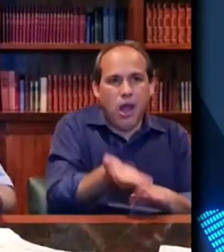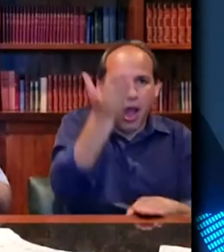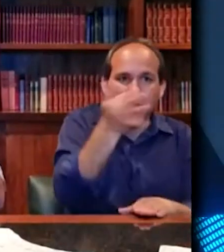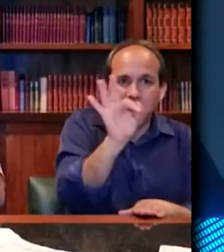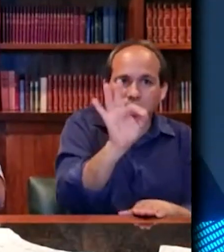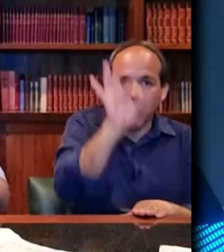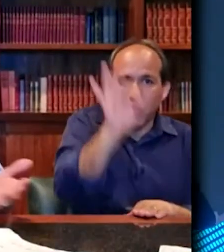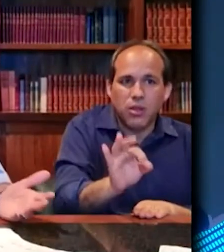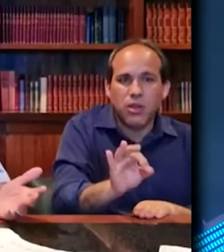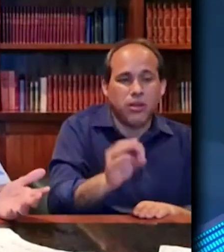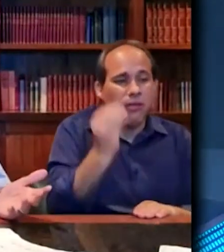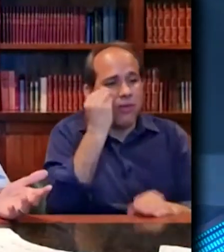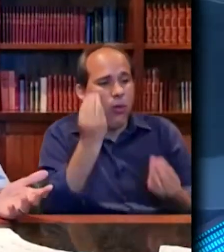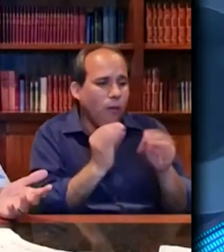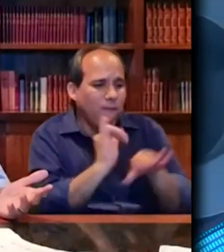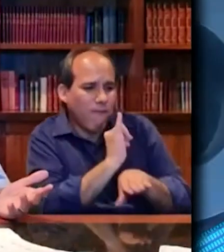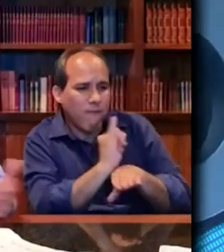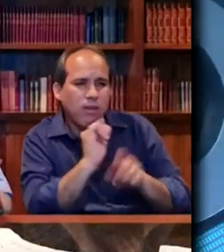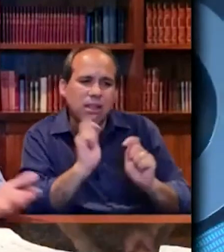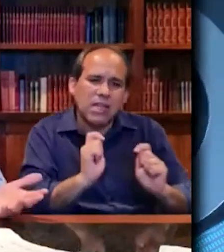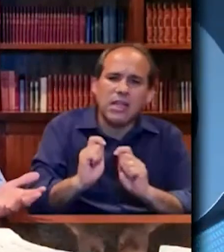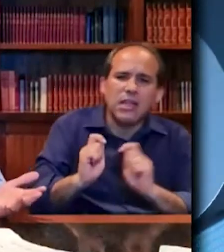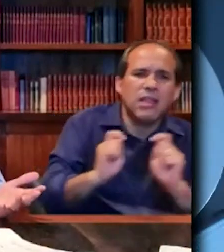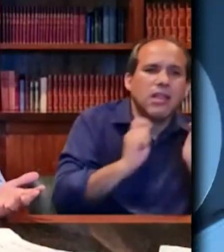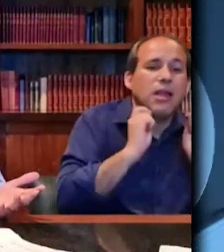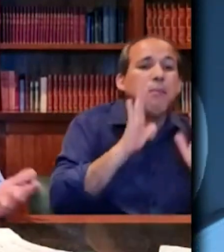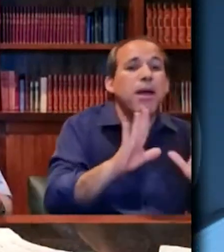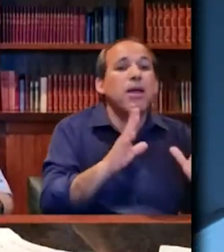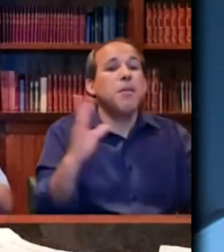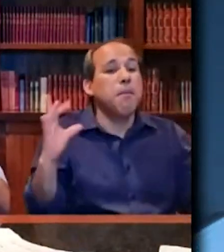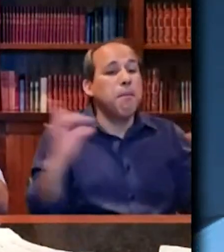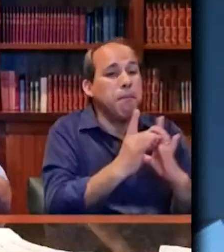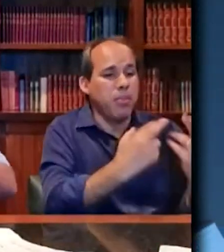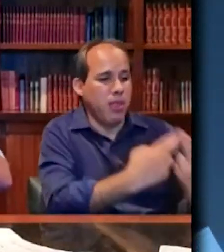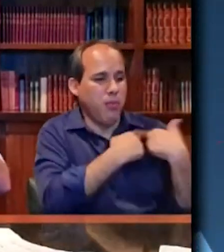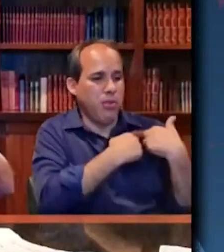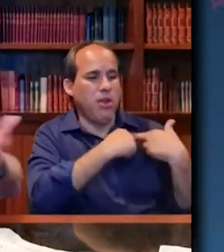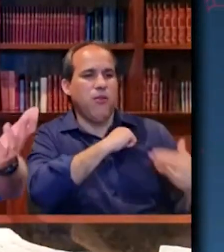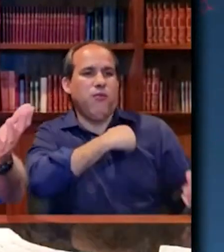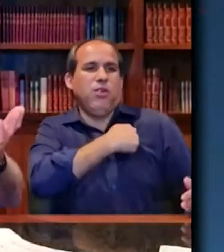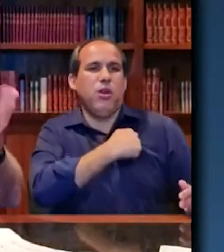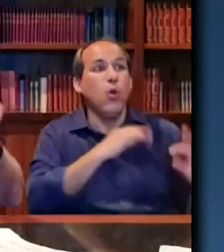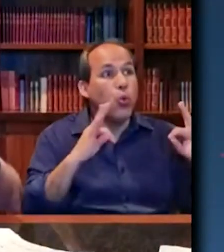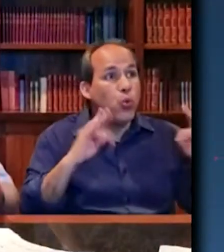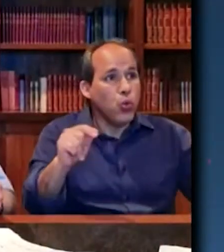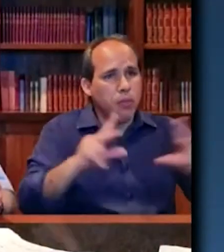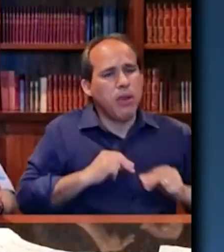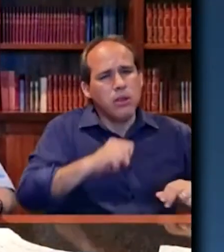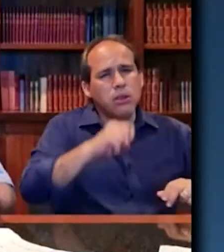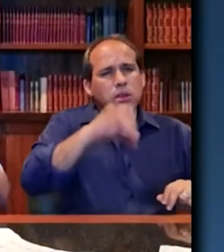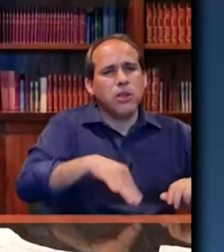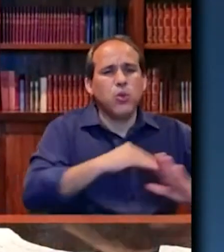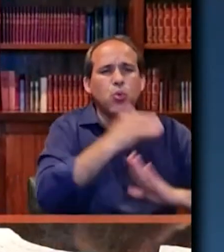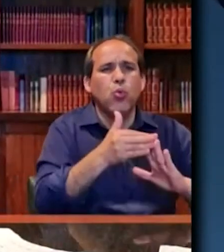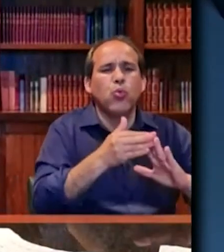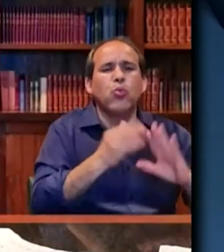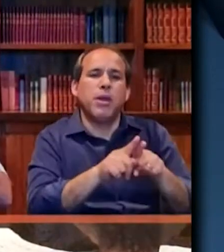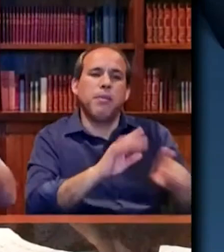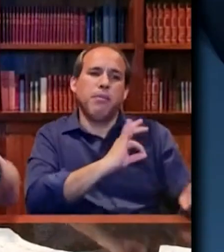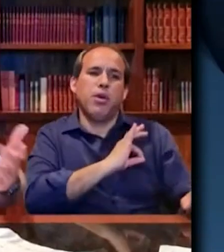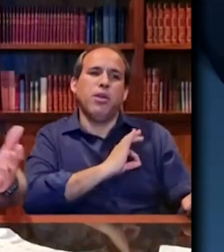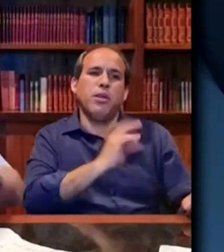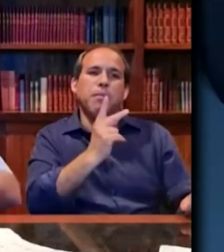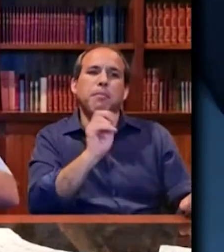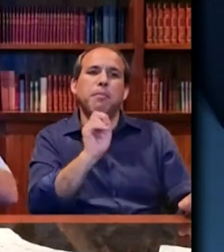atrapalha muito, não tenha dúvida, eu acho que ele tem assessor que pode estar dizendo isso para ele, mas não adianta. Então, é diferente. Eu acho que